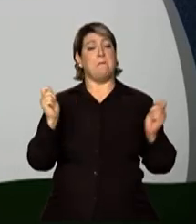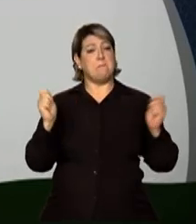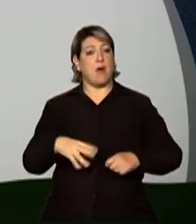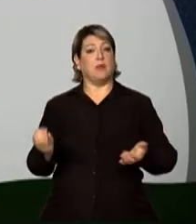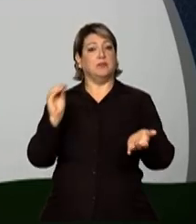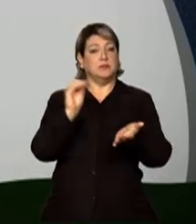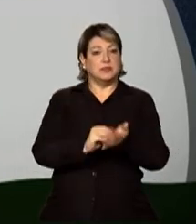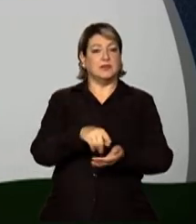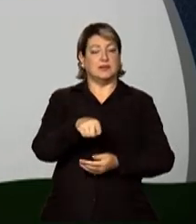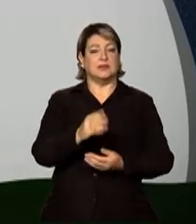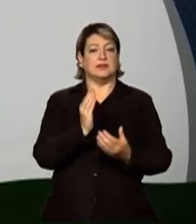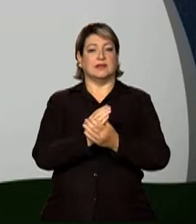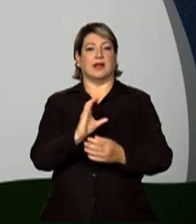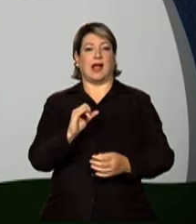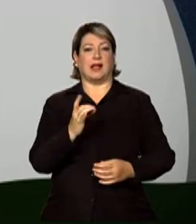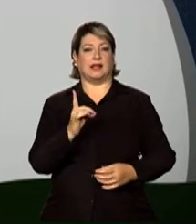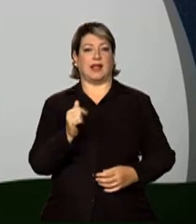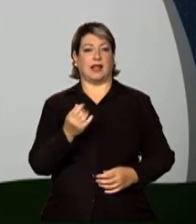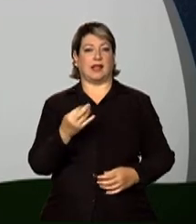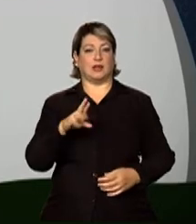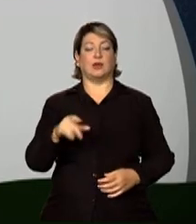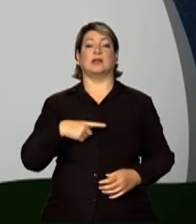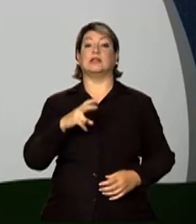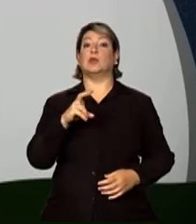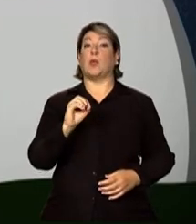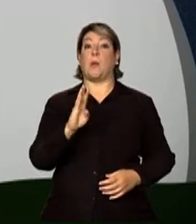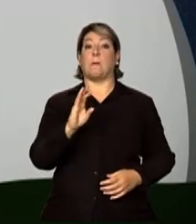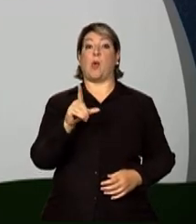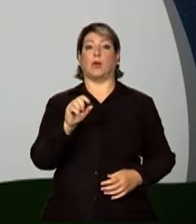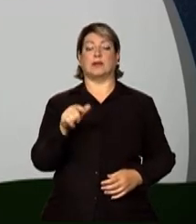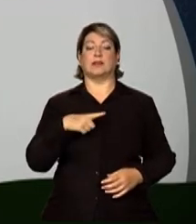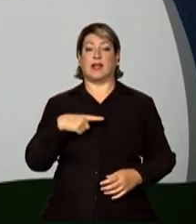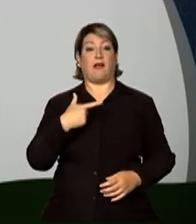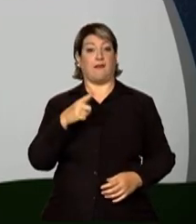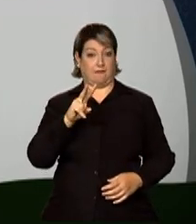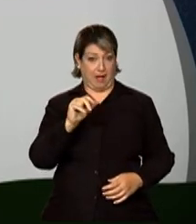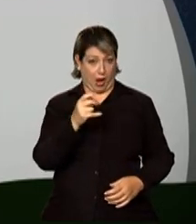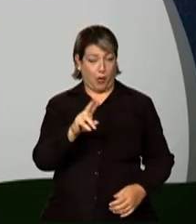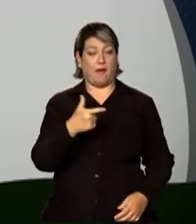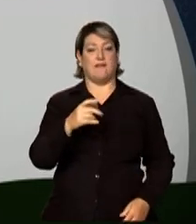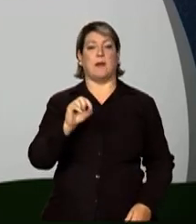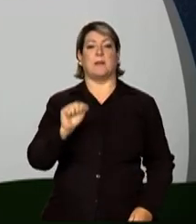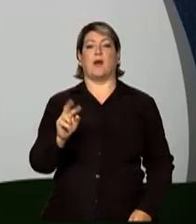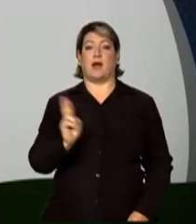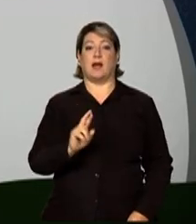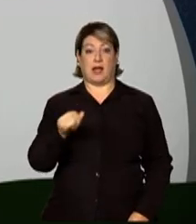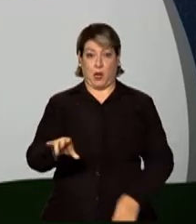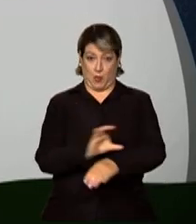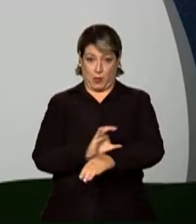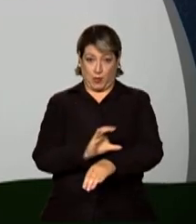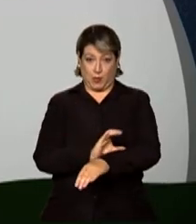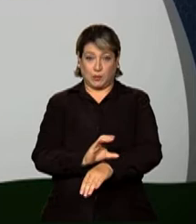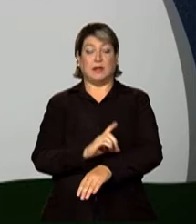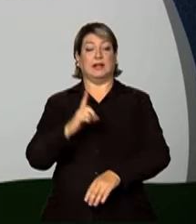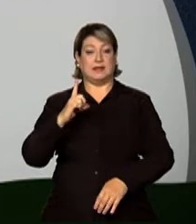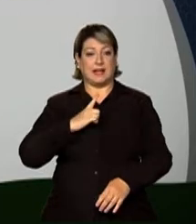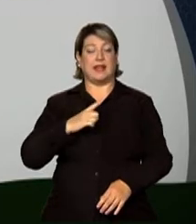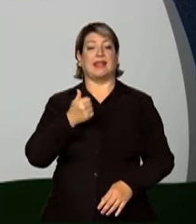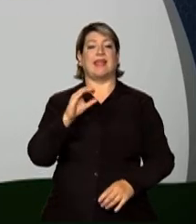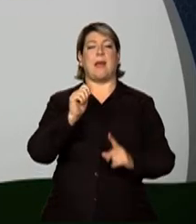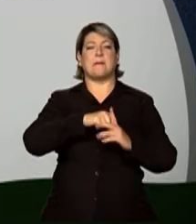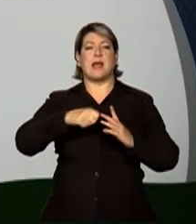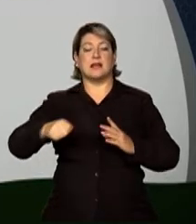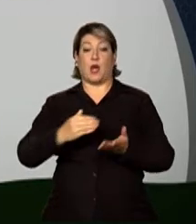se candidatar a uma das 50 bolsas no valor de R$ 20 mil. O curso tem duração de 10 meses,